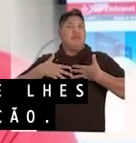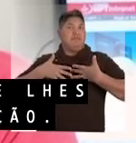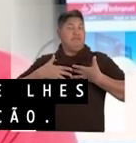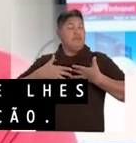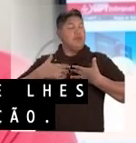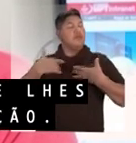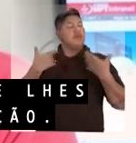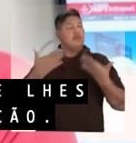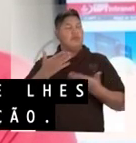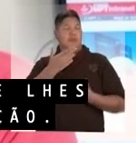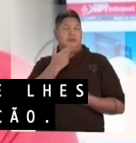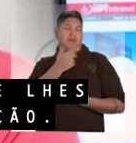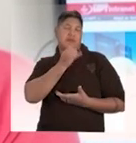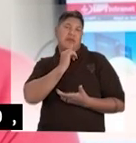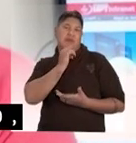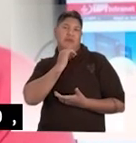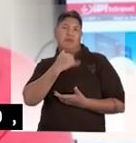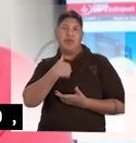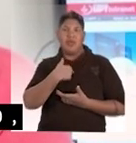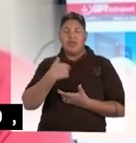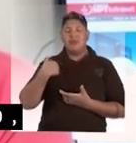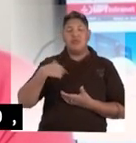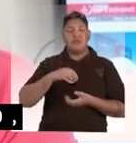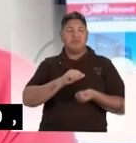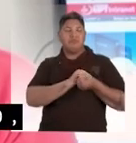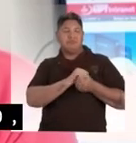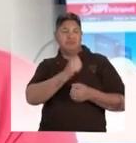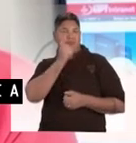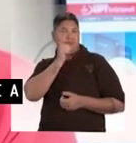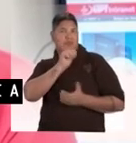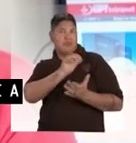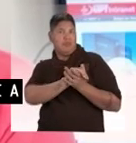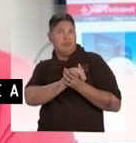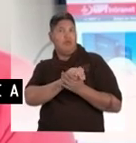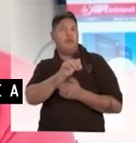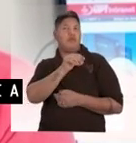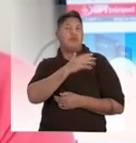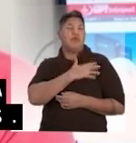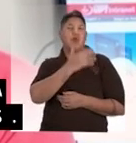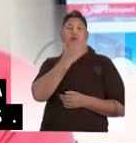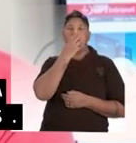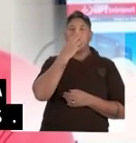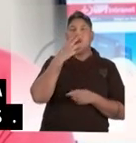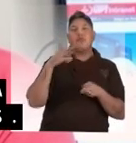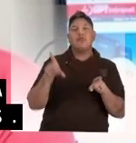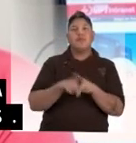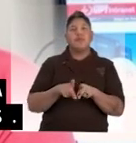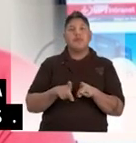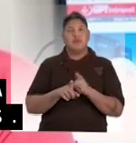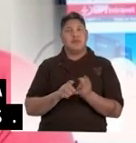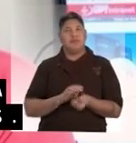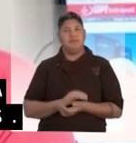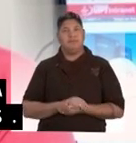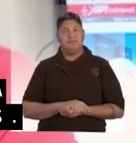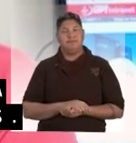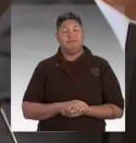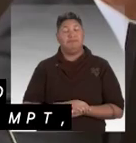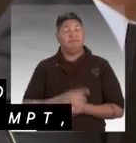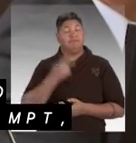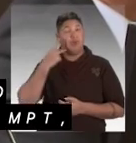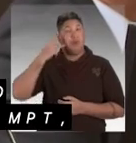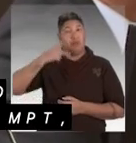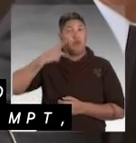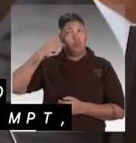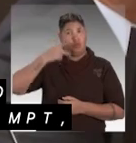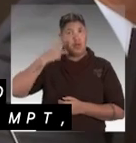proporcionam satisfação. Então, no meu caso, eu tenho a companhia da minha esposa, eu tenho a companhia dos meus cachorros.